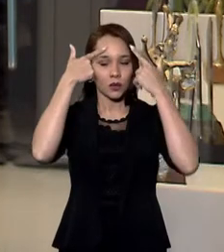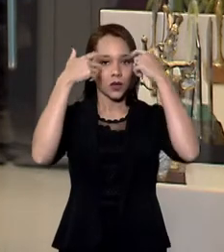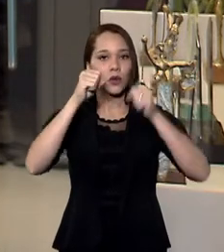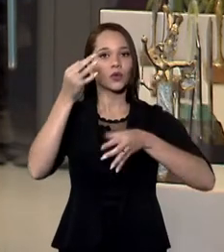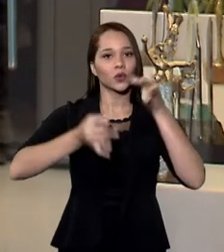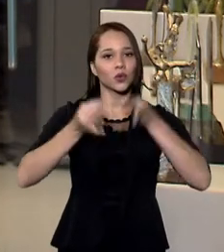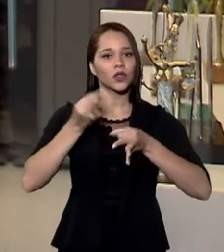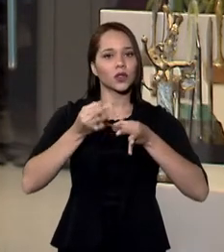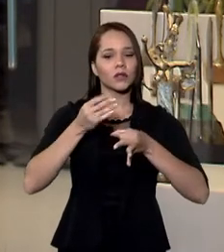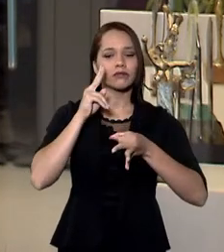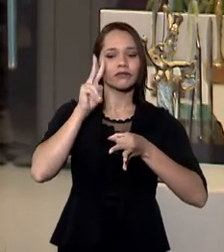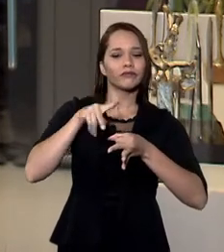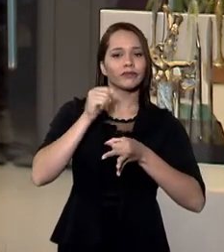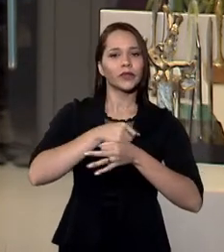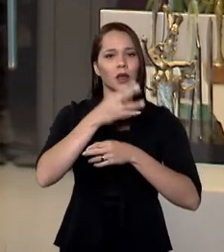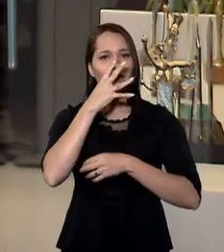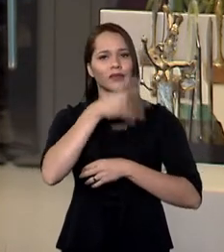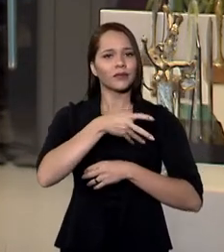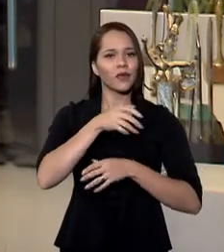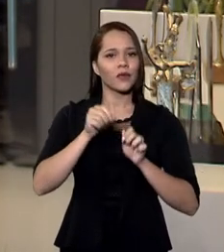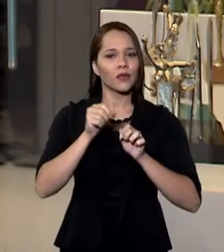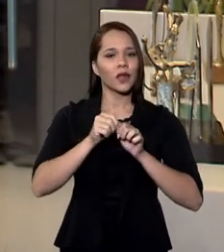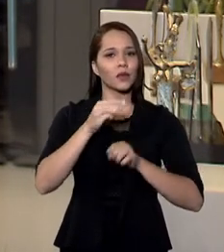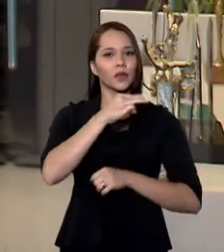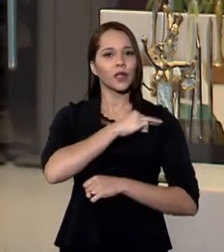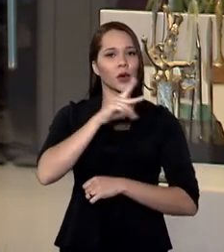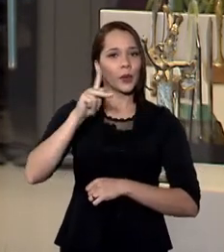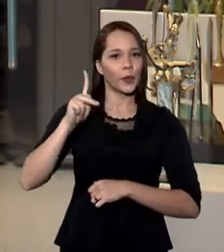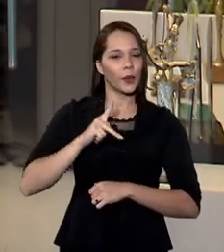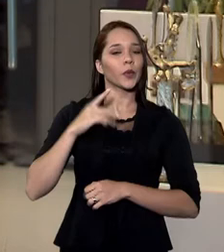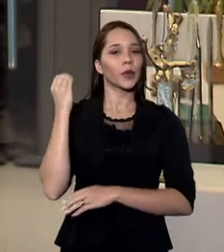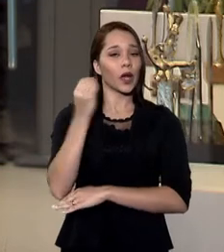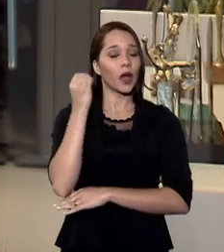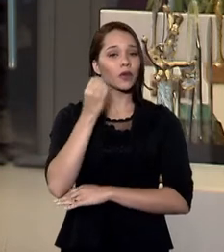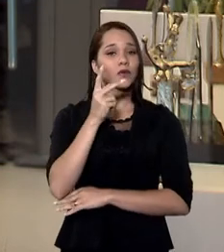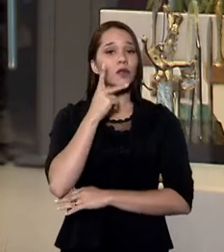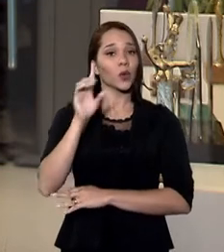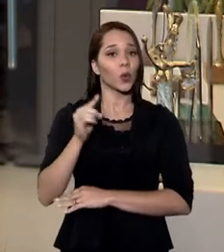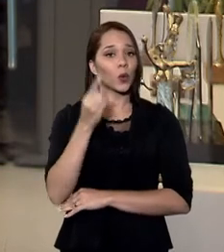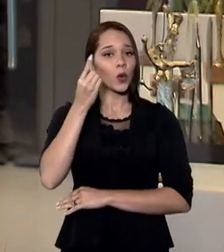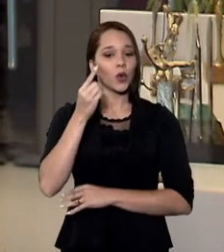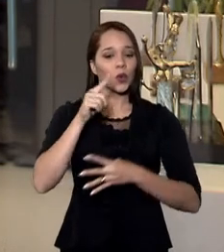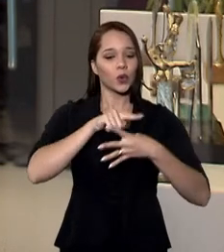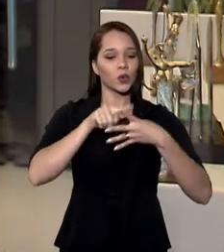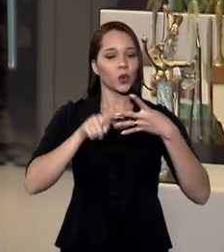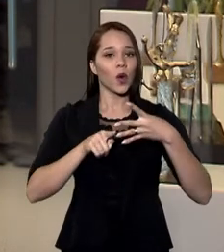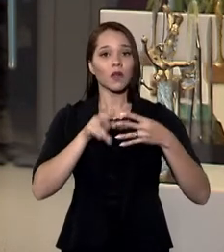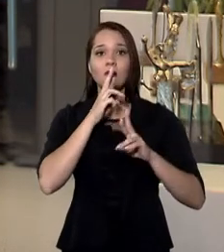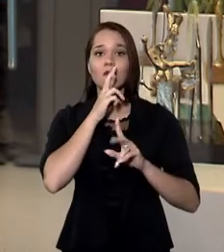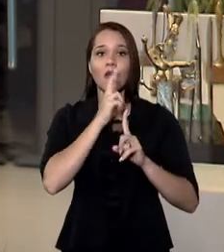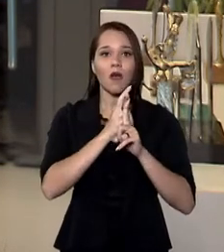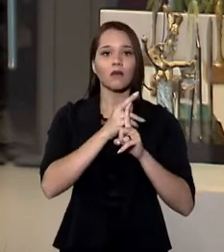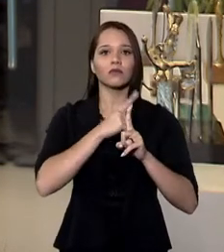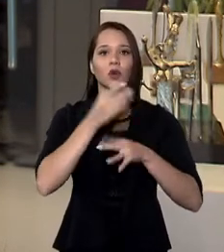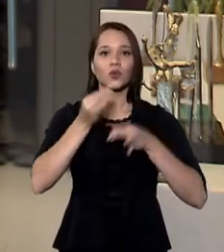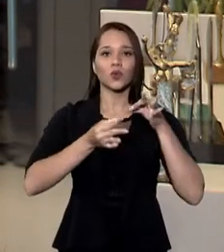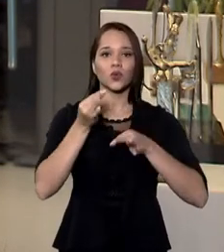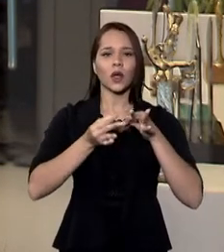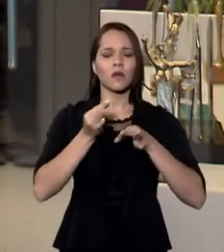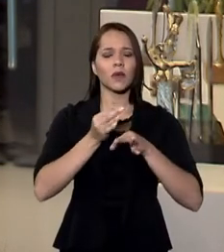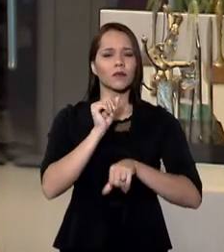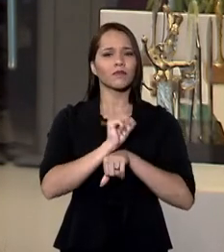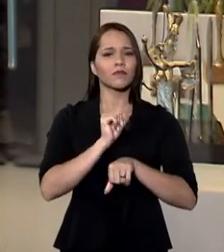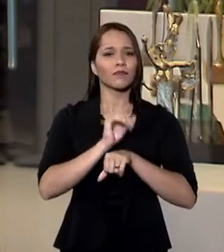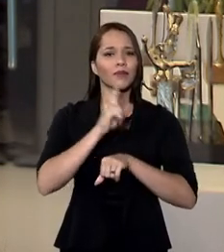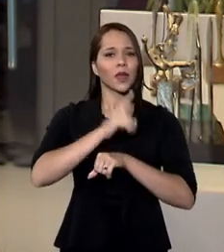Justiça do Estado julgue o pedido de desaforamento feito pelo Ministério Público Gaúcho em relação ao único dos quatro réus que ainda estava com